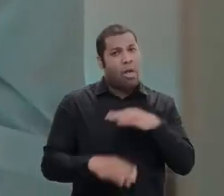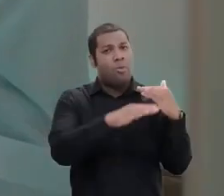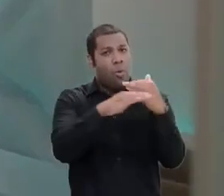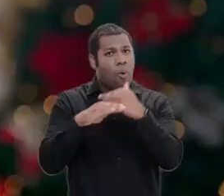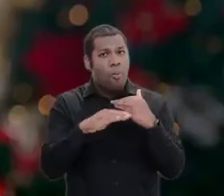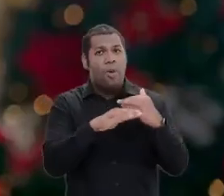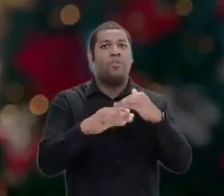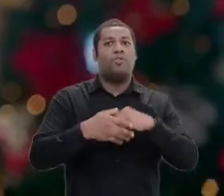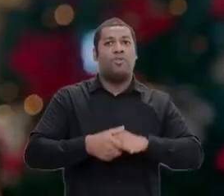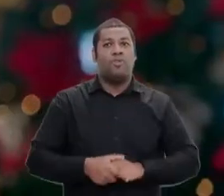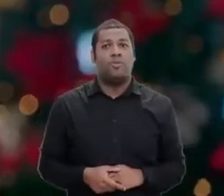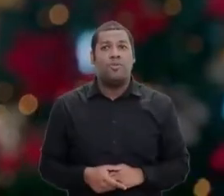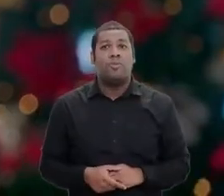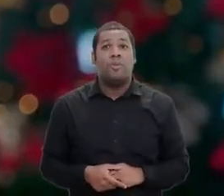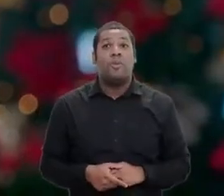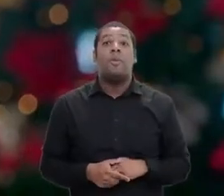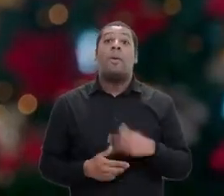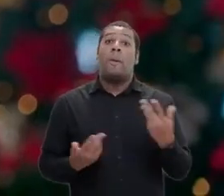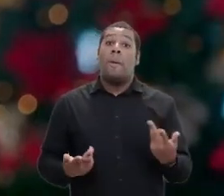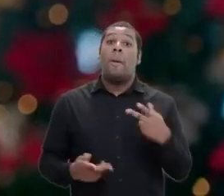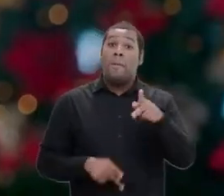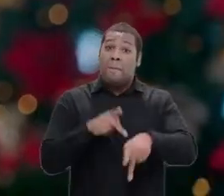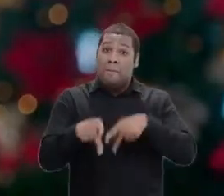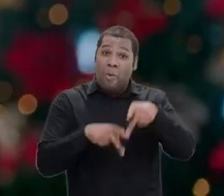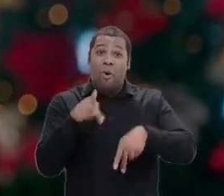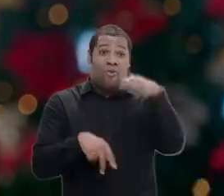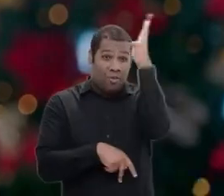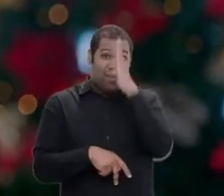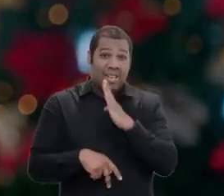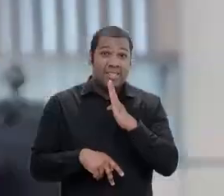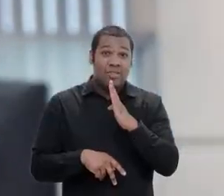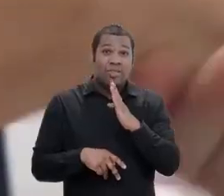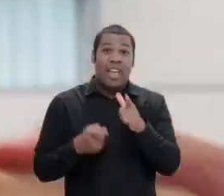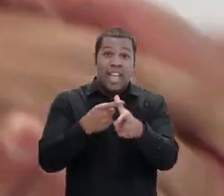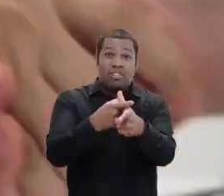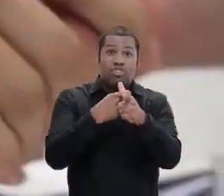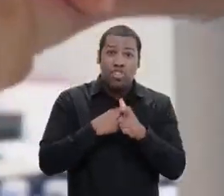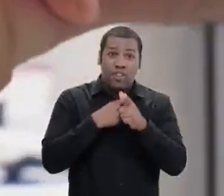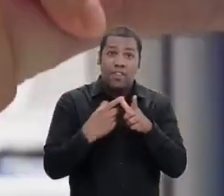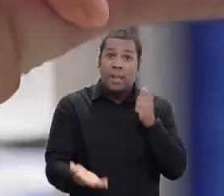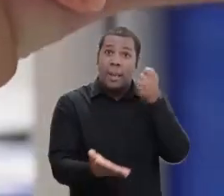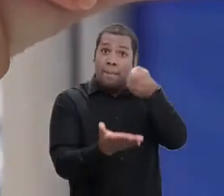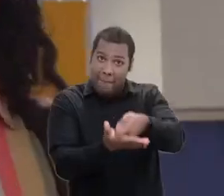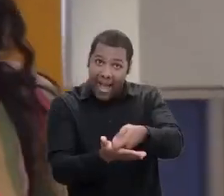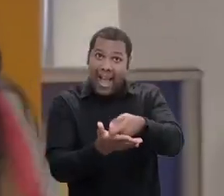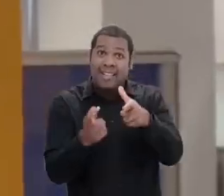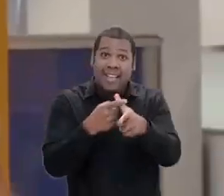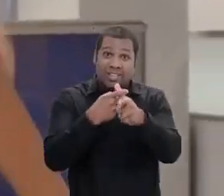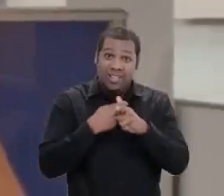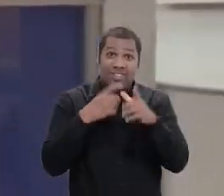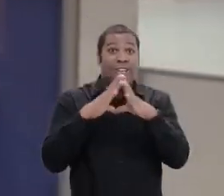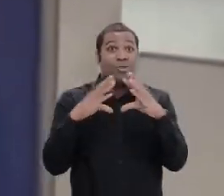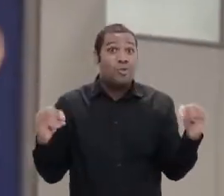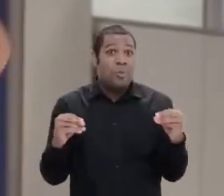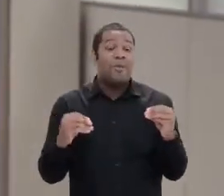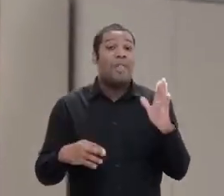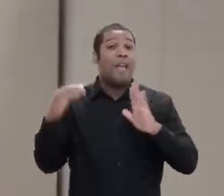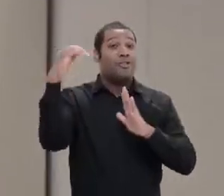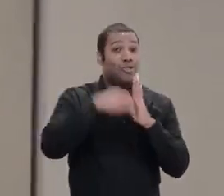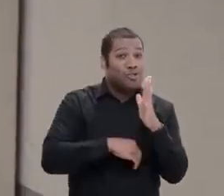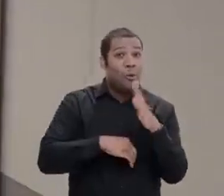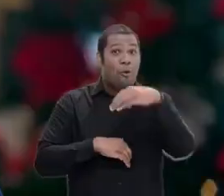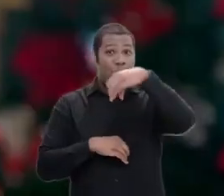salário igual. Com o desenrola, milhões de brasileiros e brasileiras renegociaram suas dívidas com desconto de até